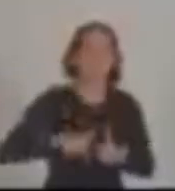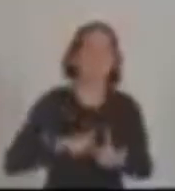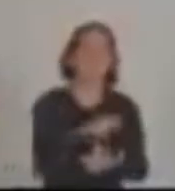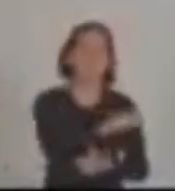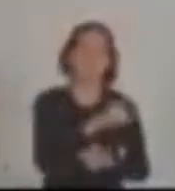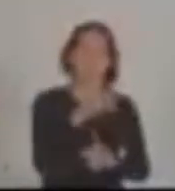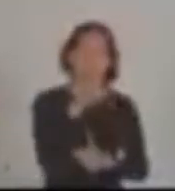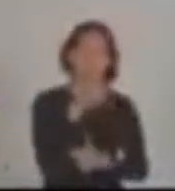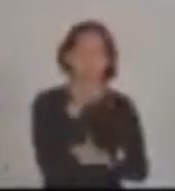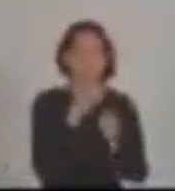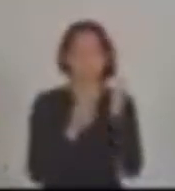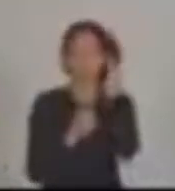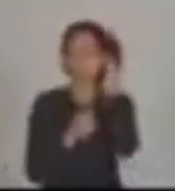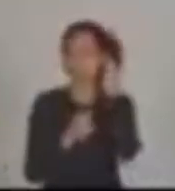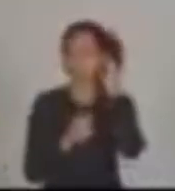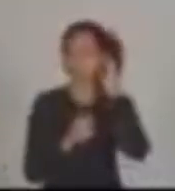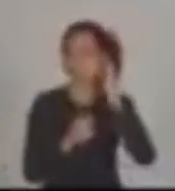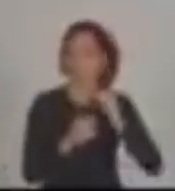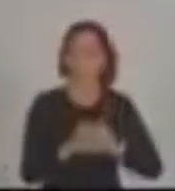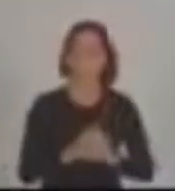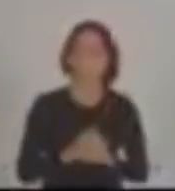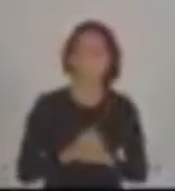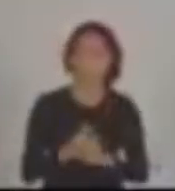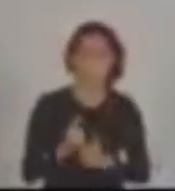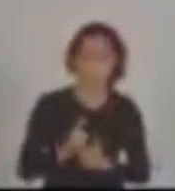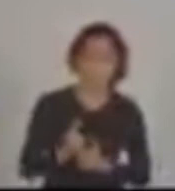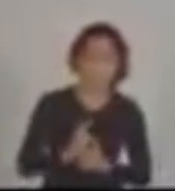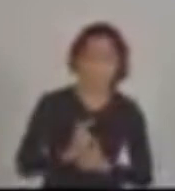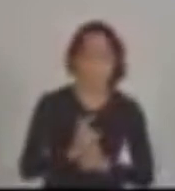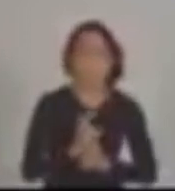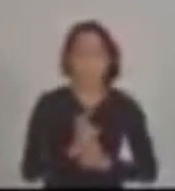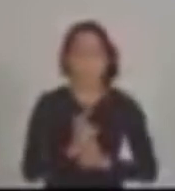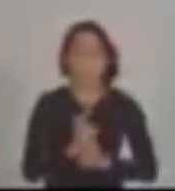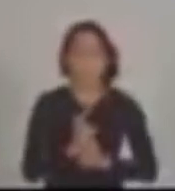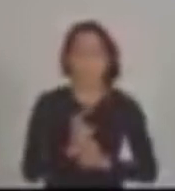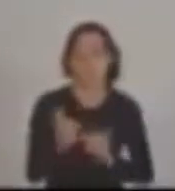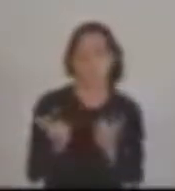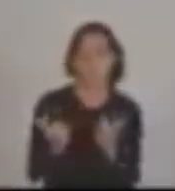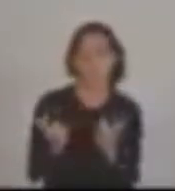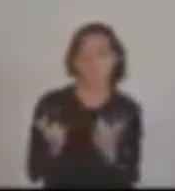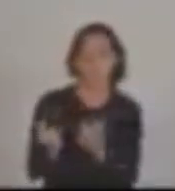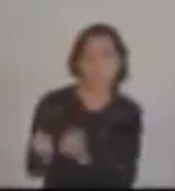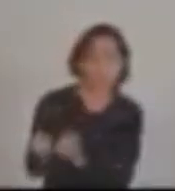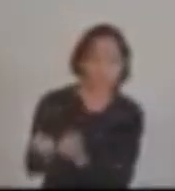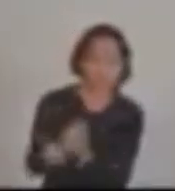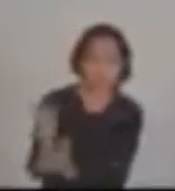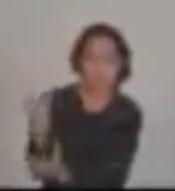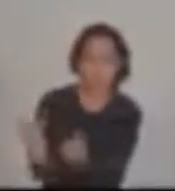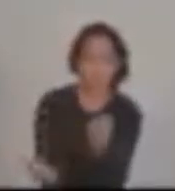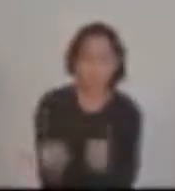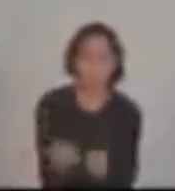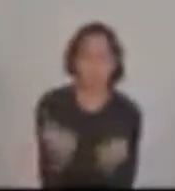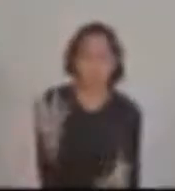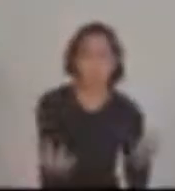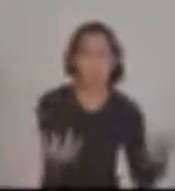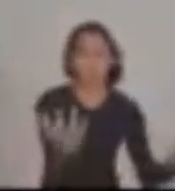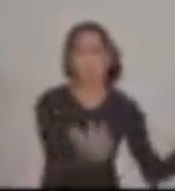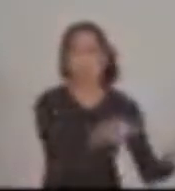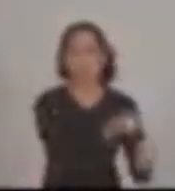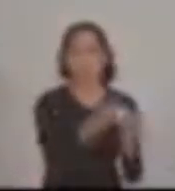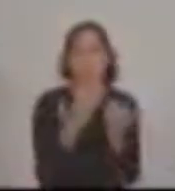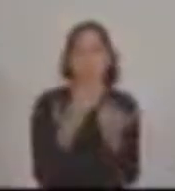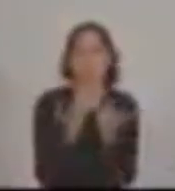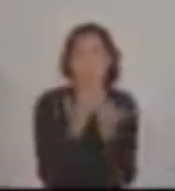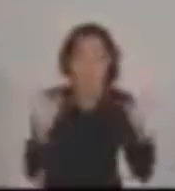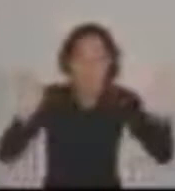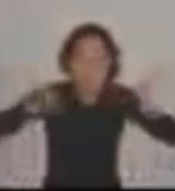Itapemirim, quando soltamos dezenas e centenas de bombas ali na Brahim Seda para abrir caminho para o